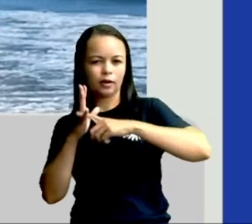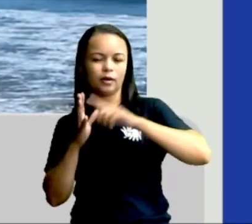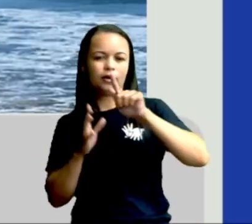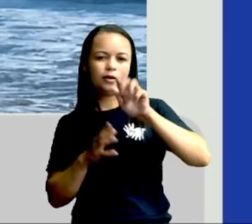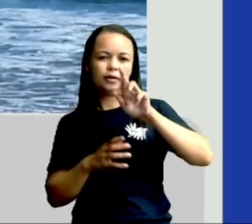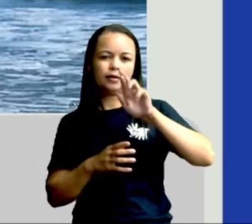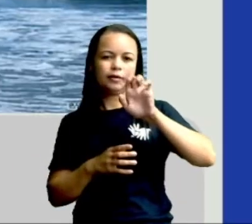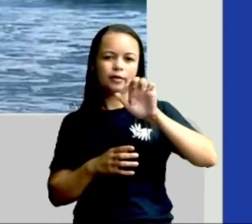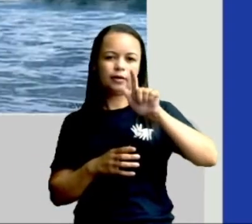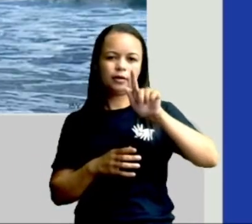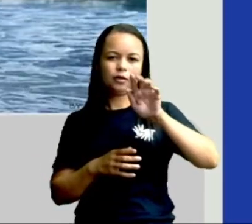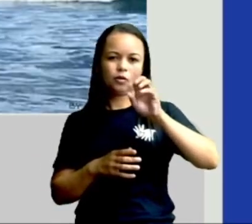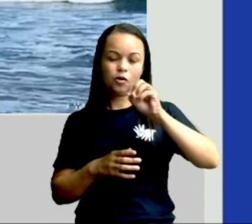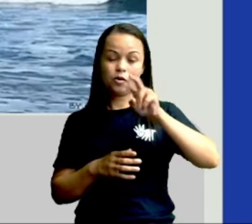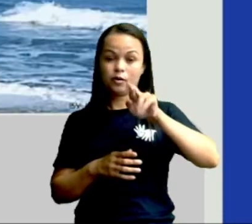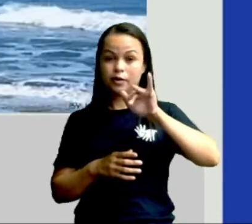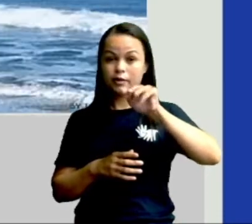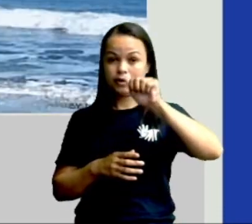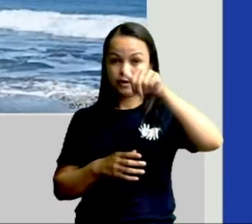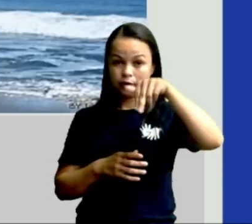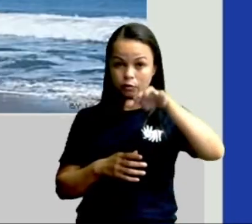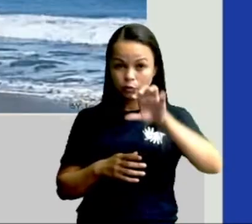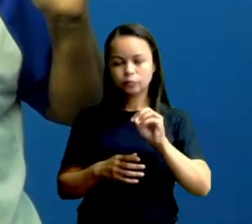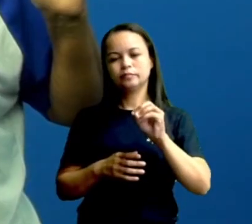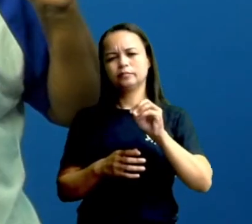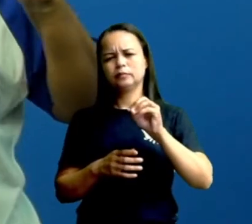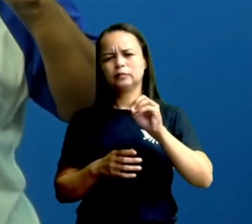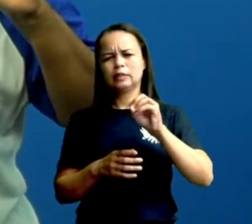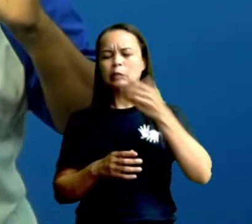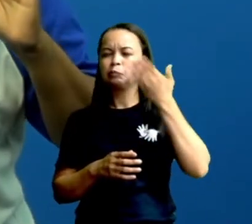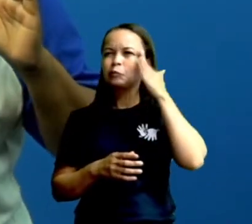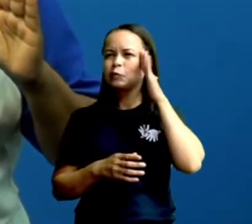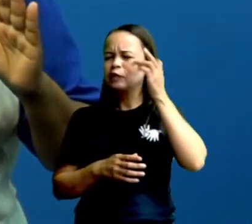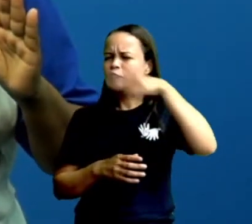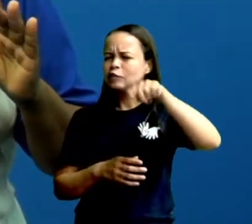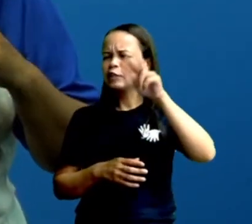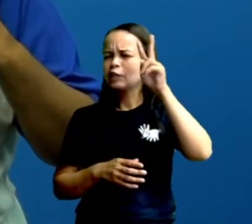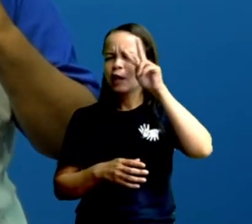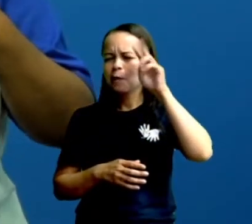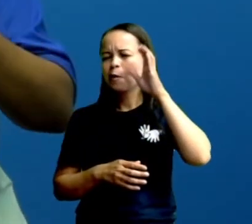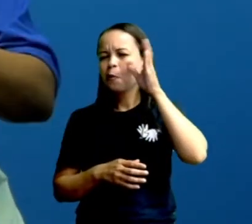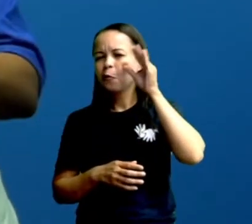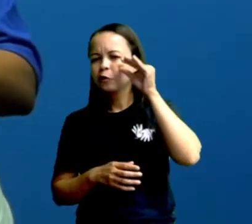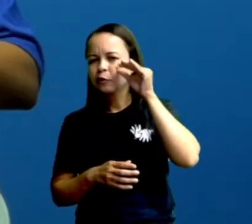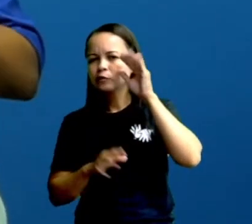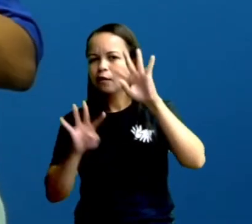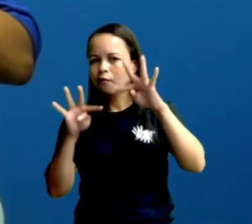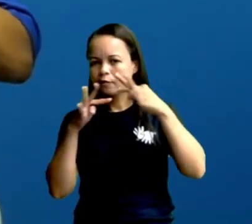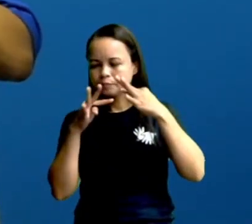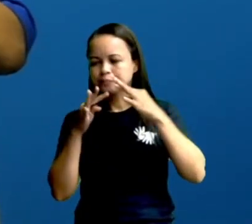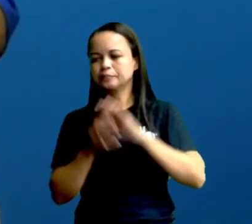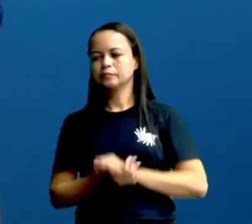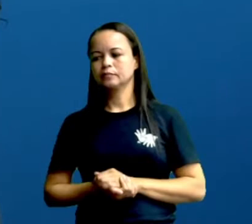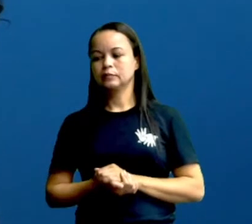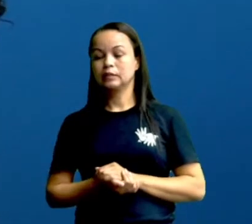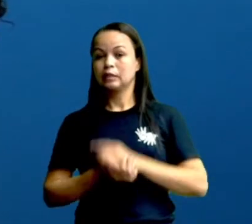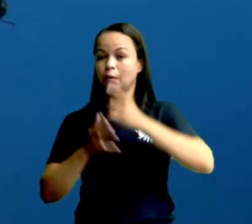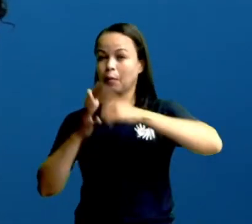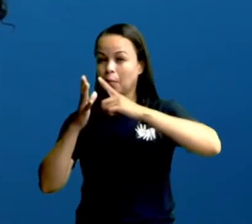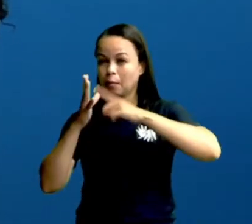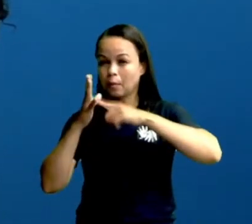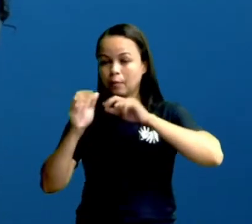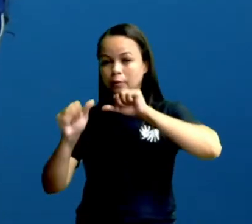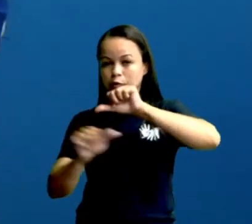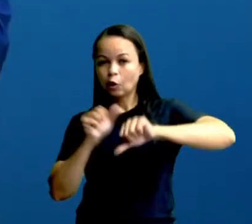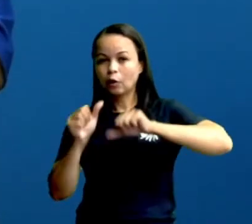sei se vocês lembram de uma curiosidade, olha para cá. Vocês lembram que nesse meio termo, nessa troca do